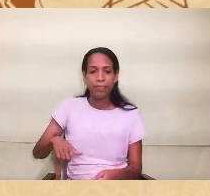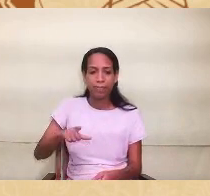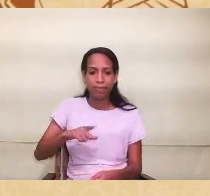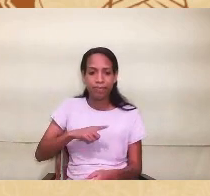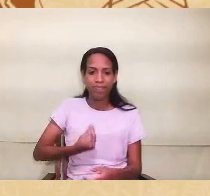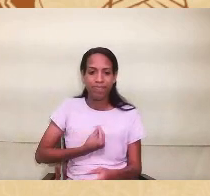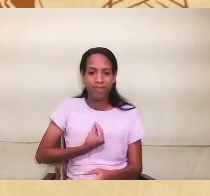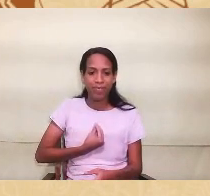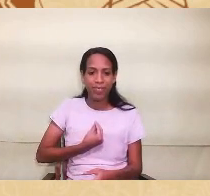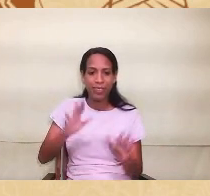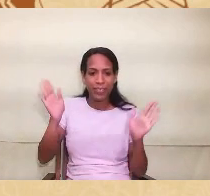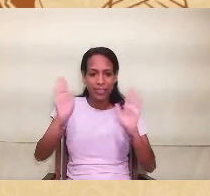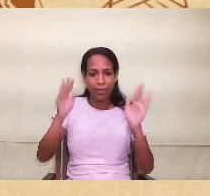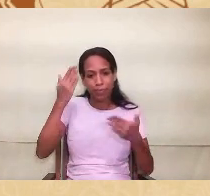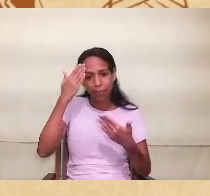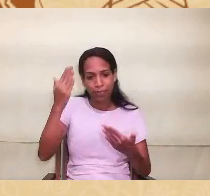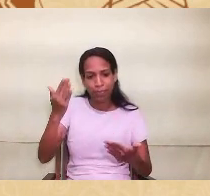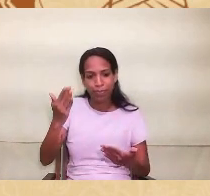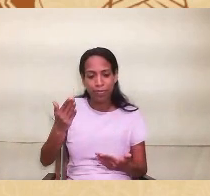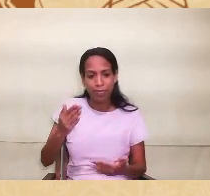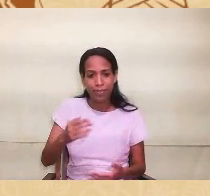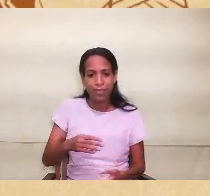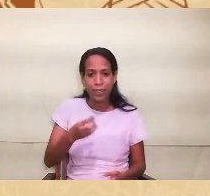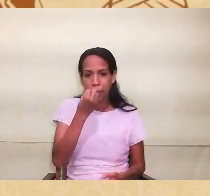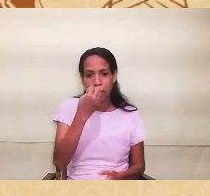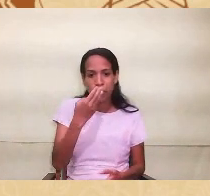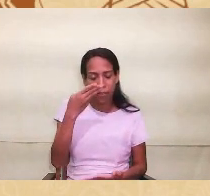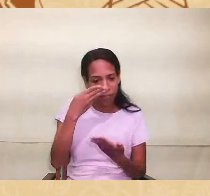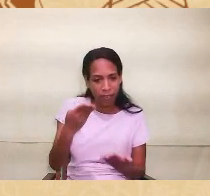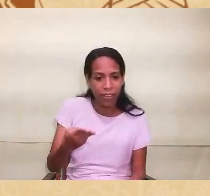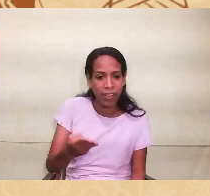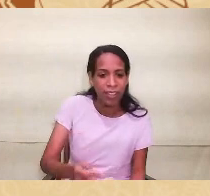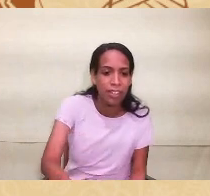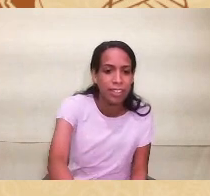revê-los. Delícia te ver, Eliane.